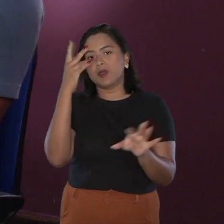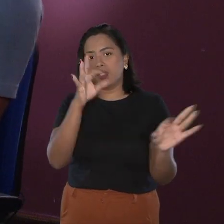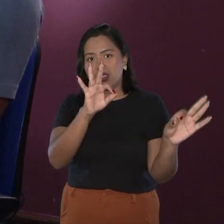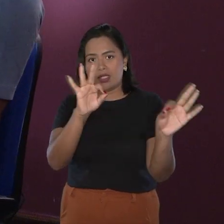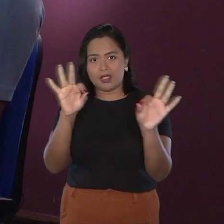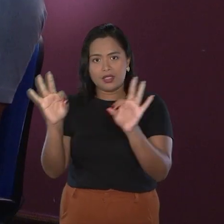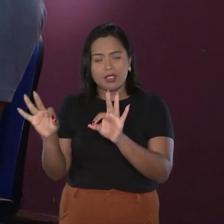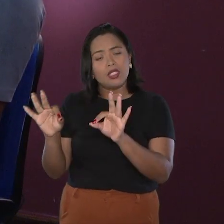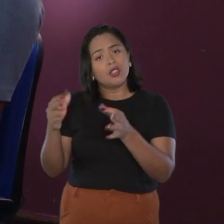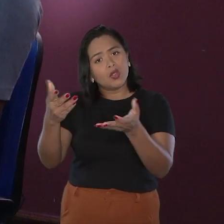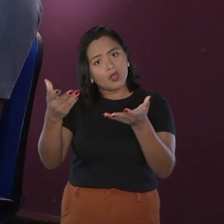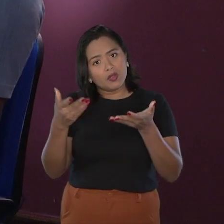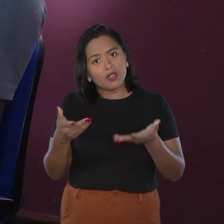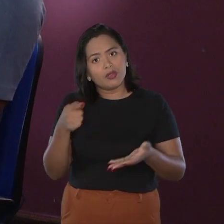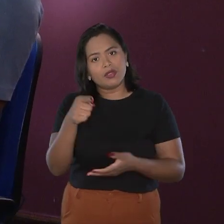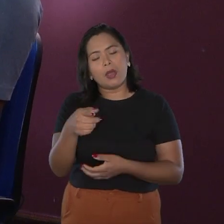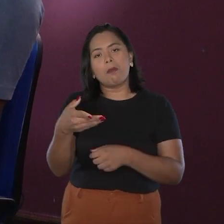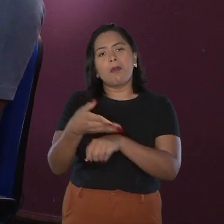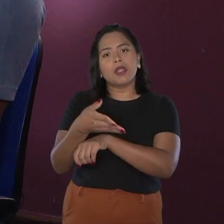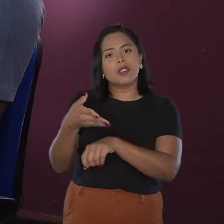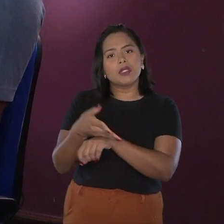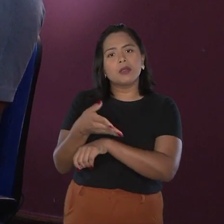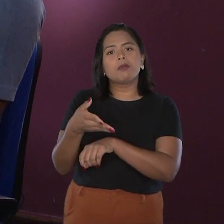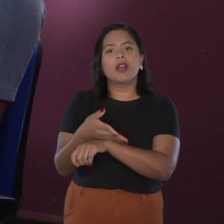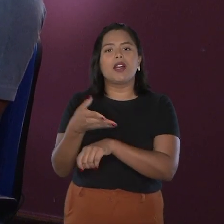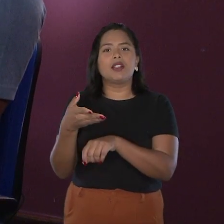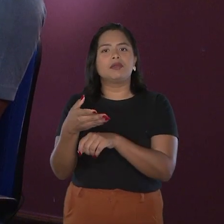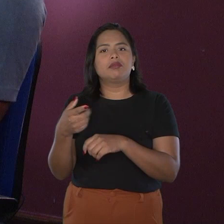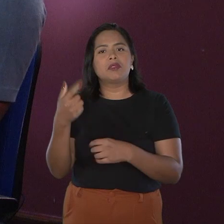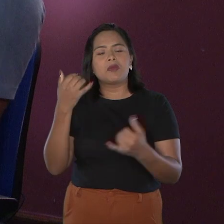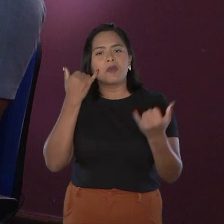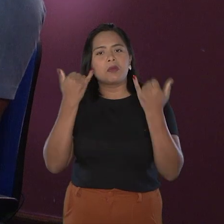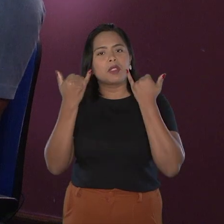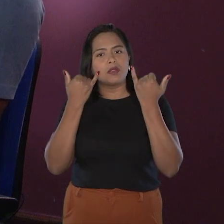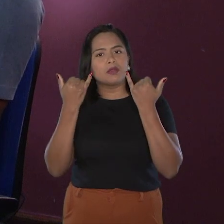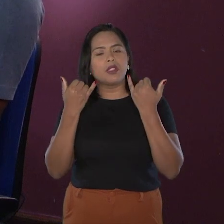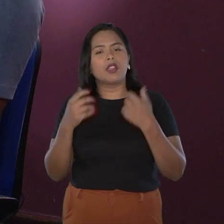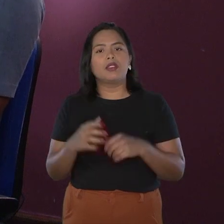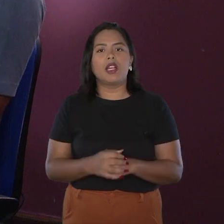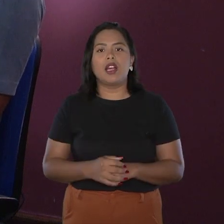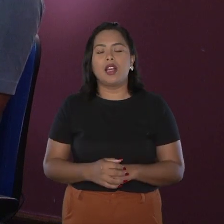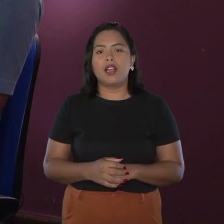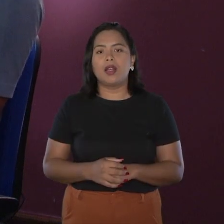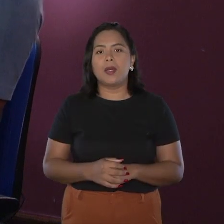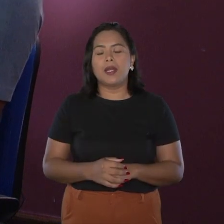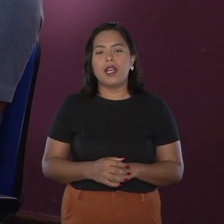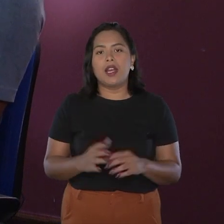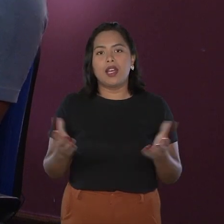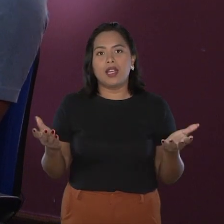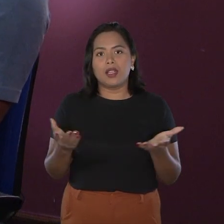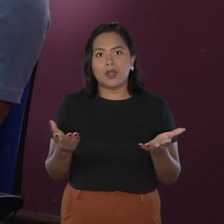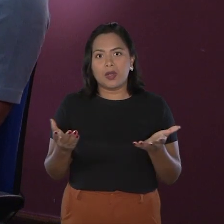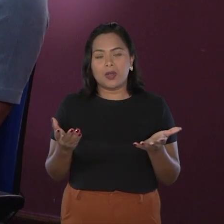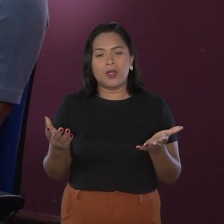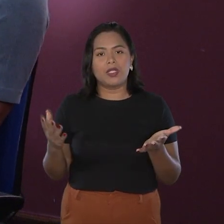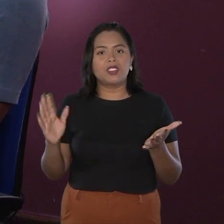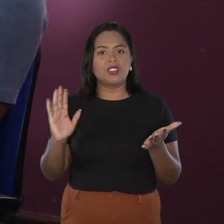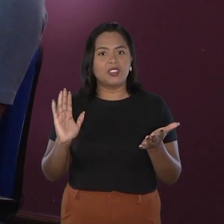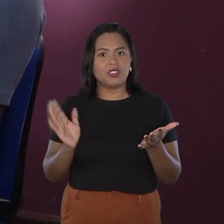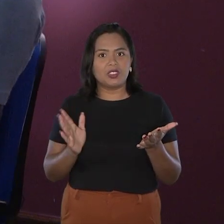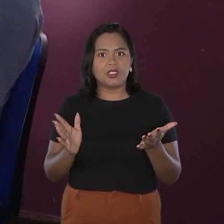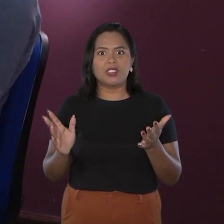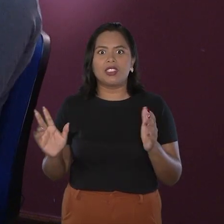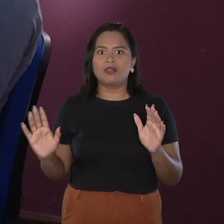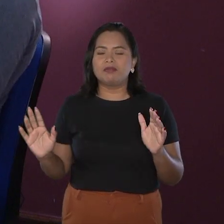tá nos escutando e convidá-los a participarem a tentarem buscar mais se estamos com as vagas esgotadas é uma notícia